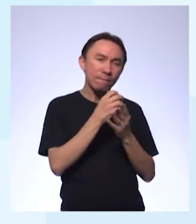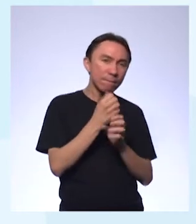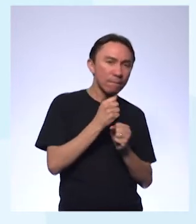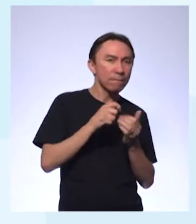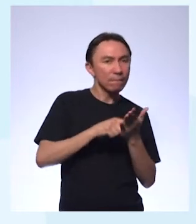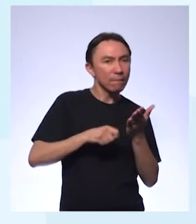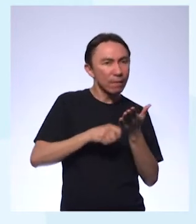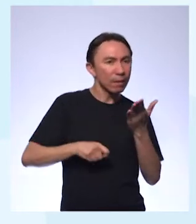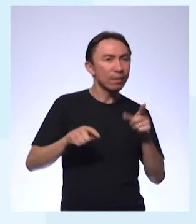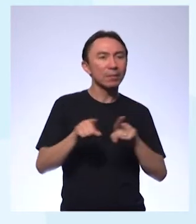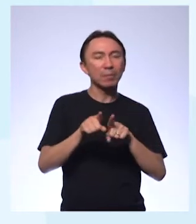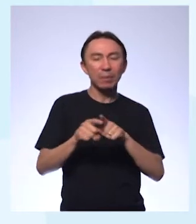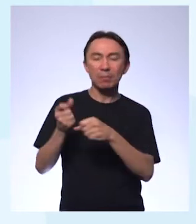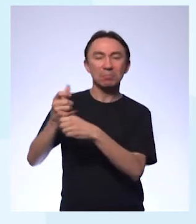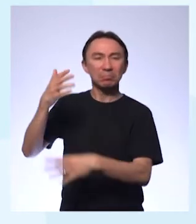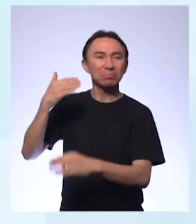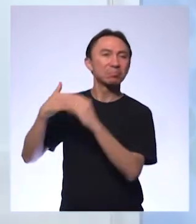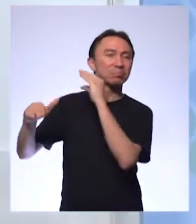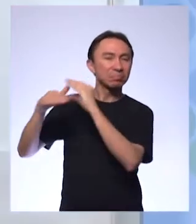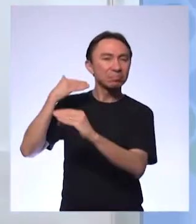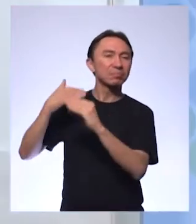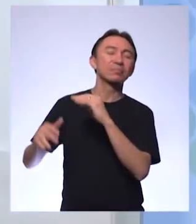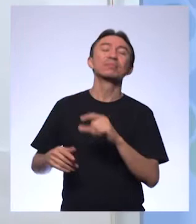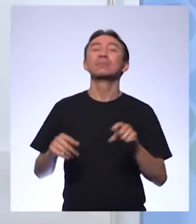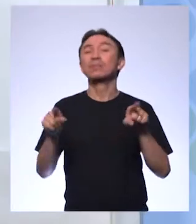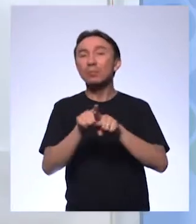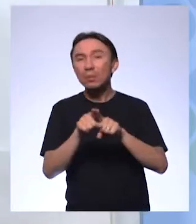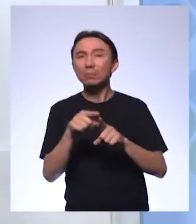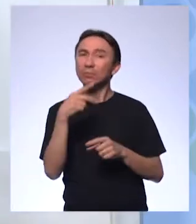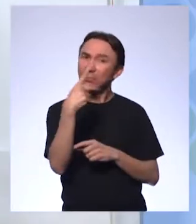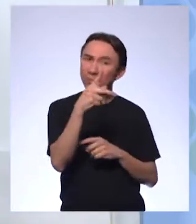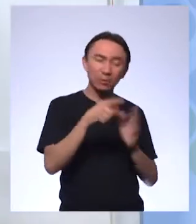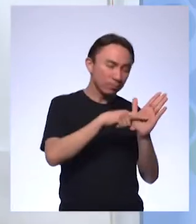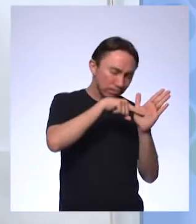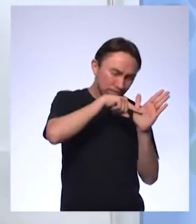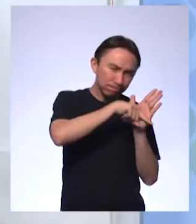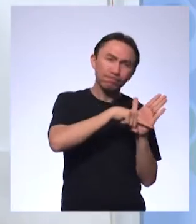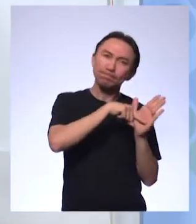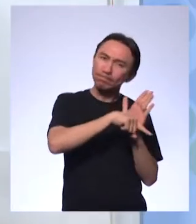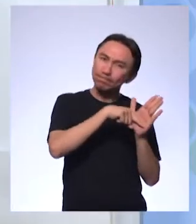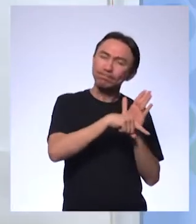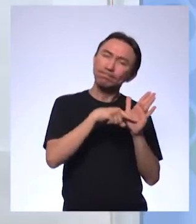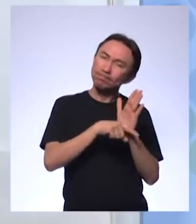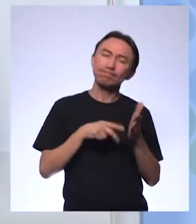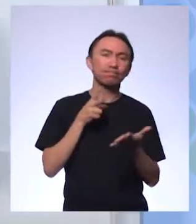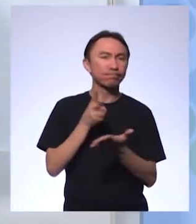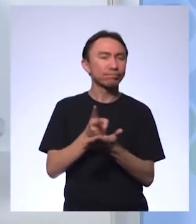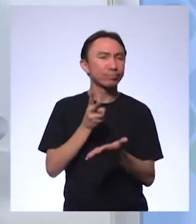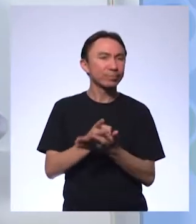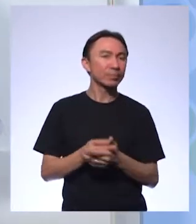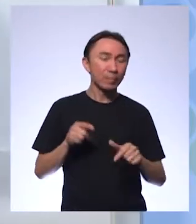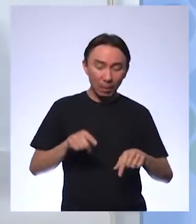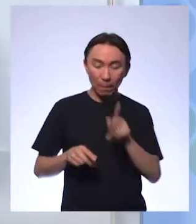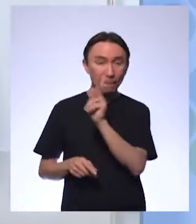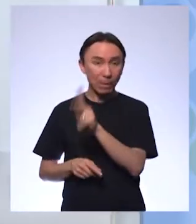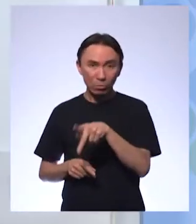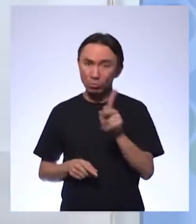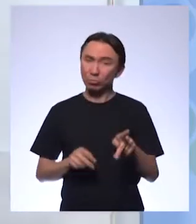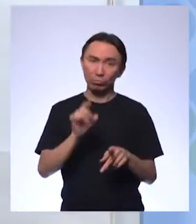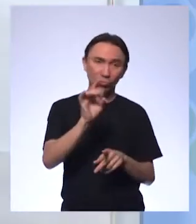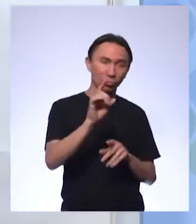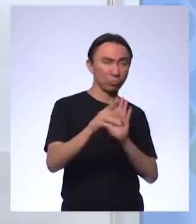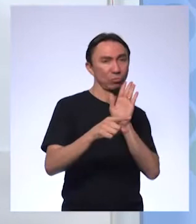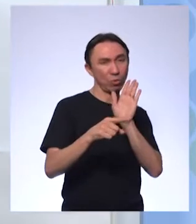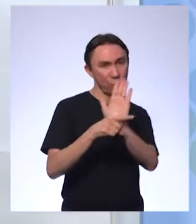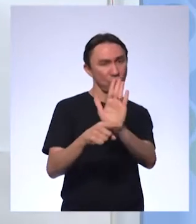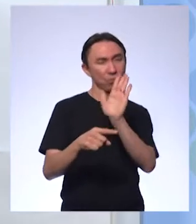Magno. E sempre, né, buscar informações, pesquisar. O professor está aqui para ajudar, mas você tem que fazer a sua